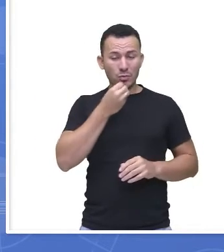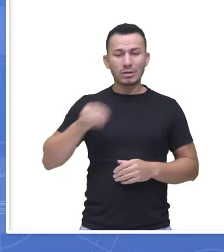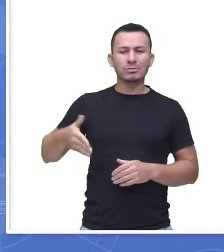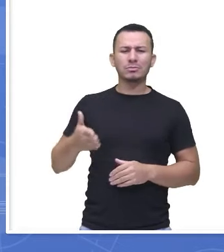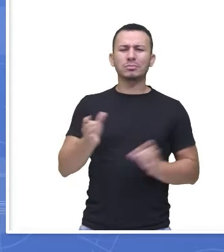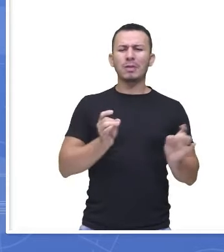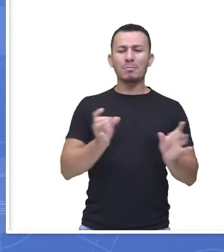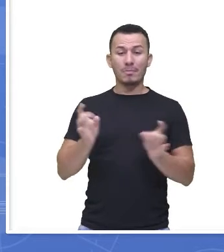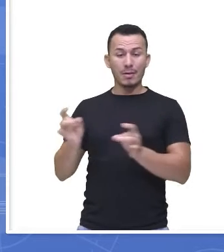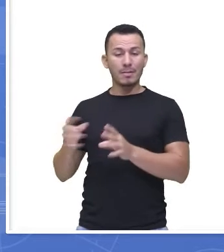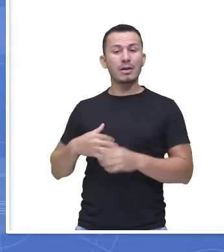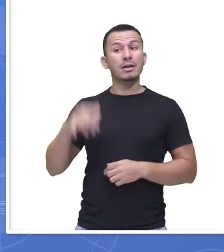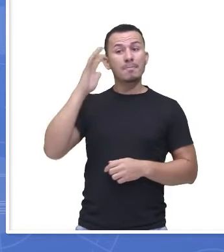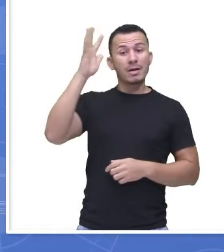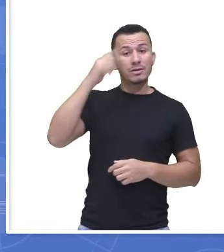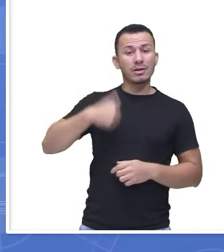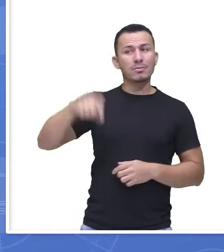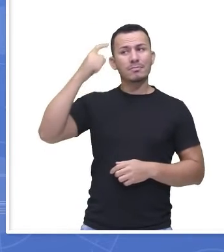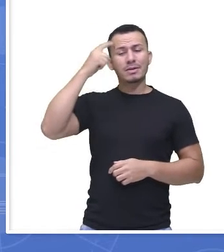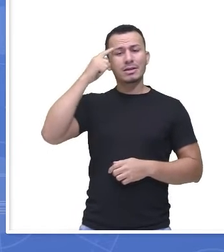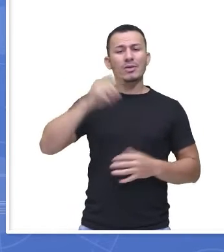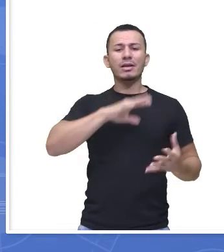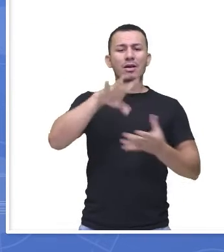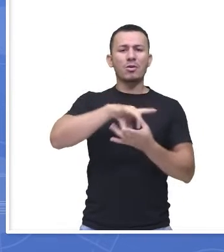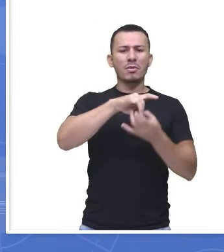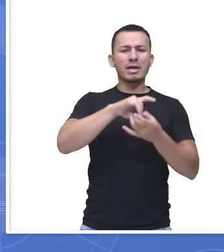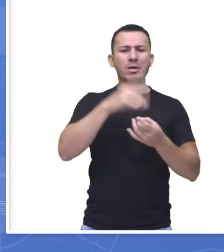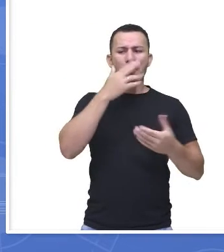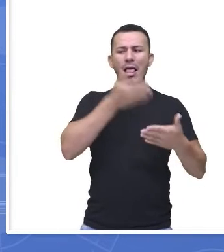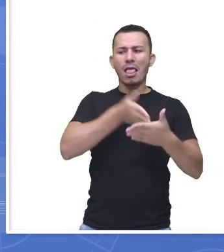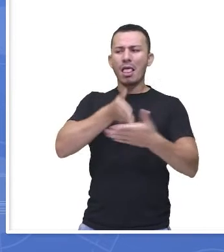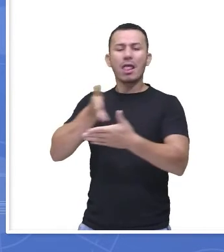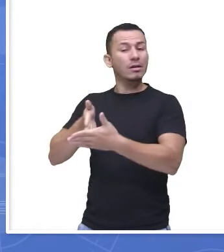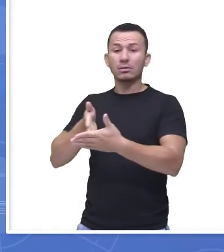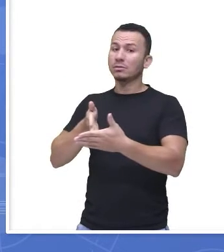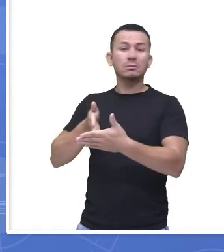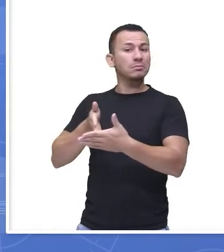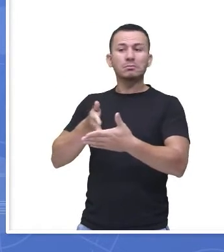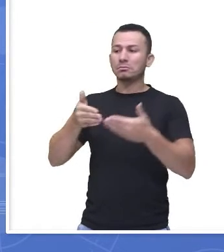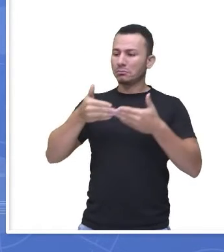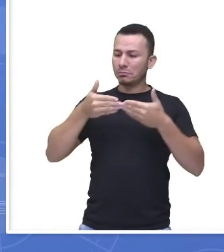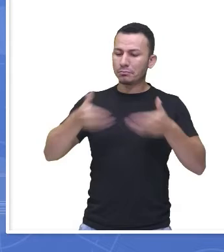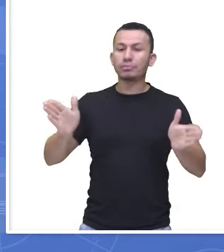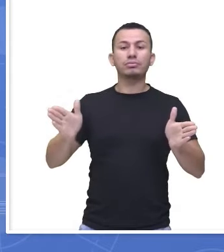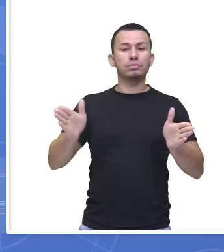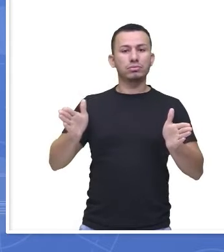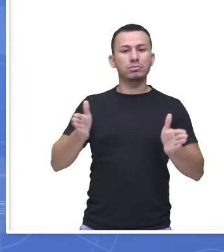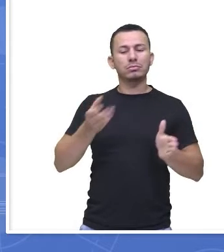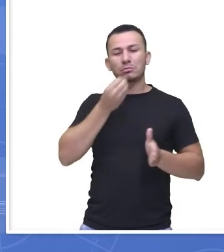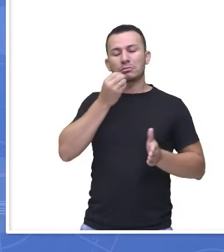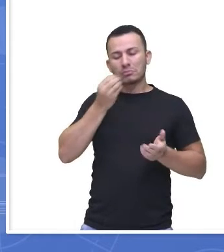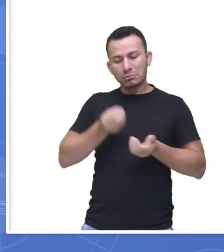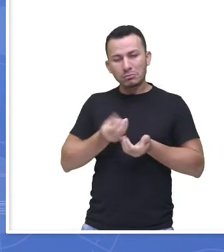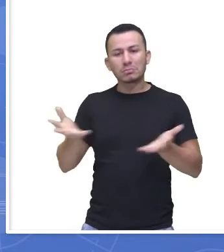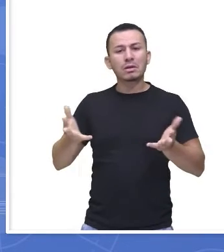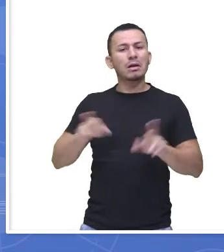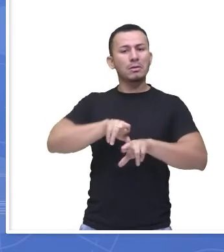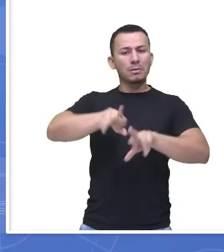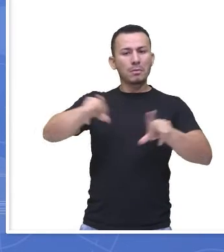a gente achava que a globalização ela ia interferir nesse processo. Pelo contrário, né,